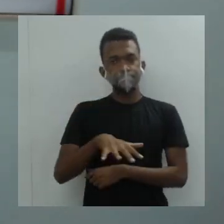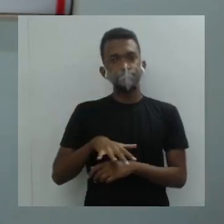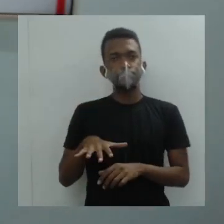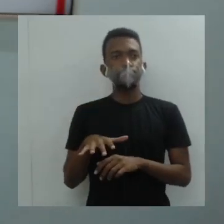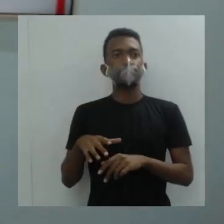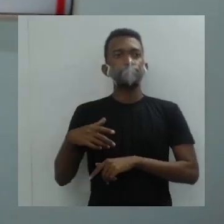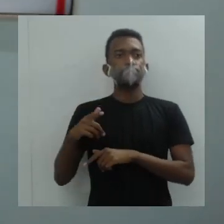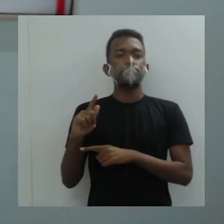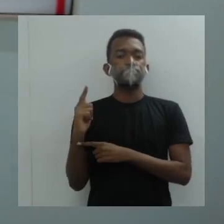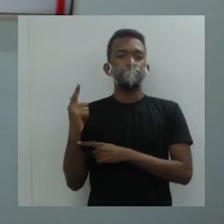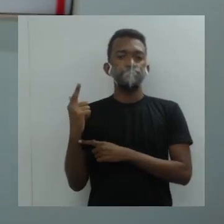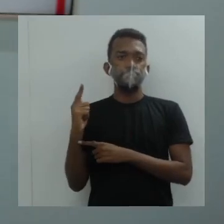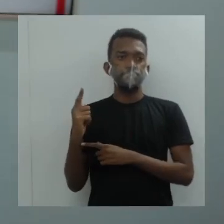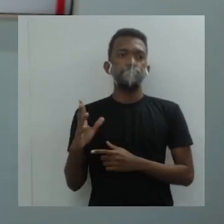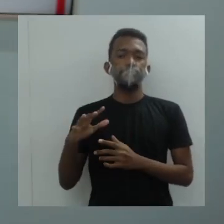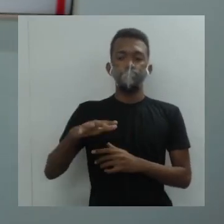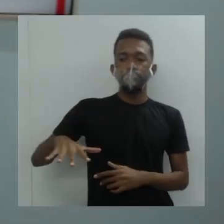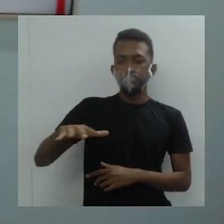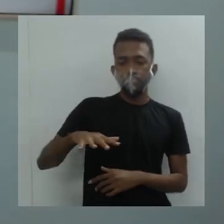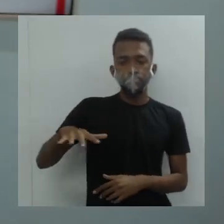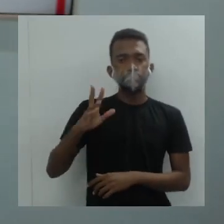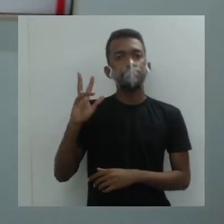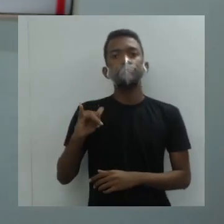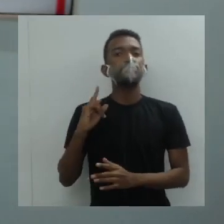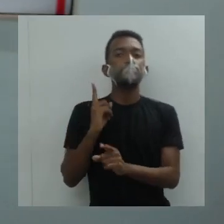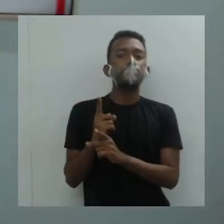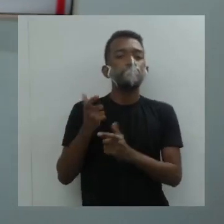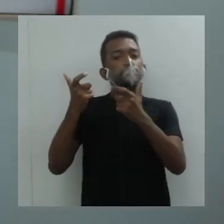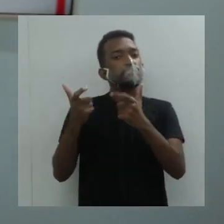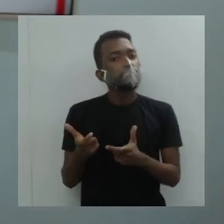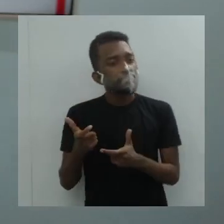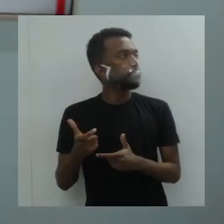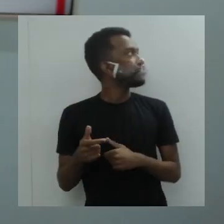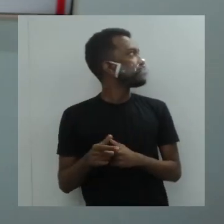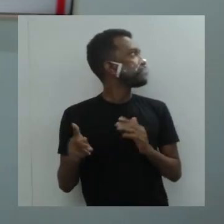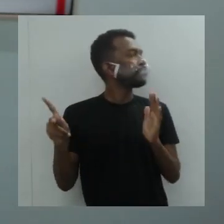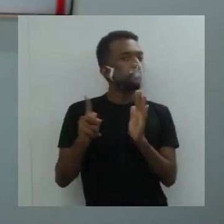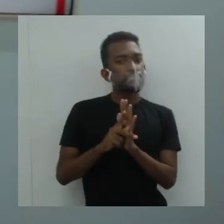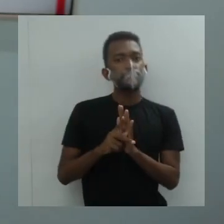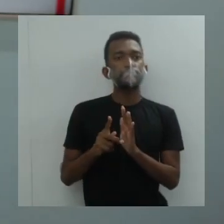geográfico, onde a gente vai encontrar, né,